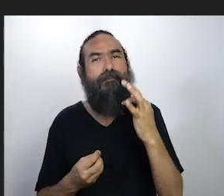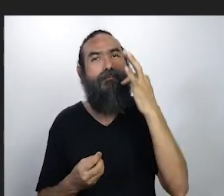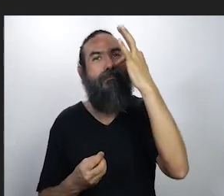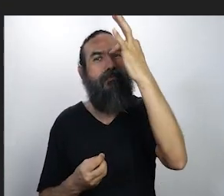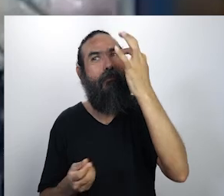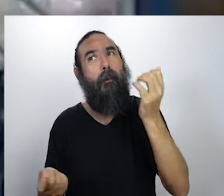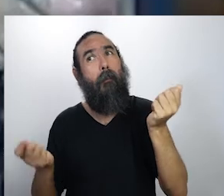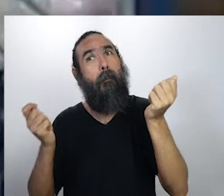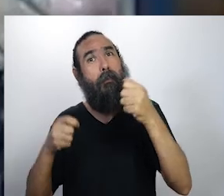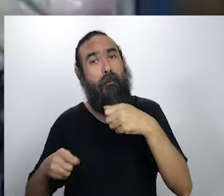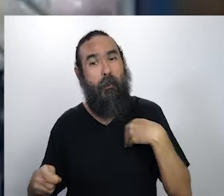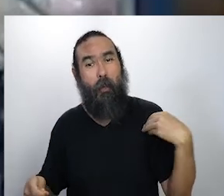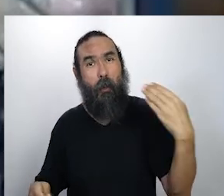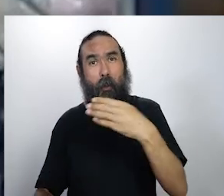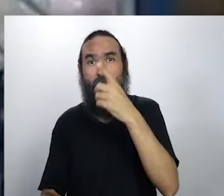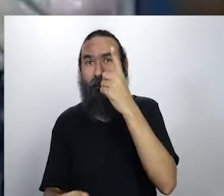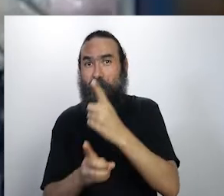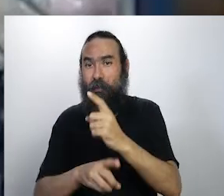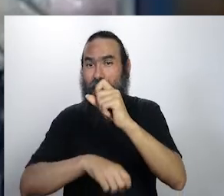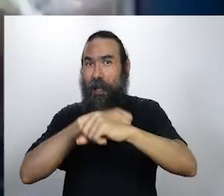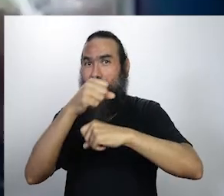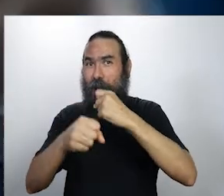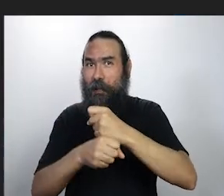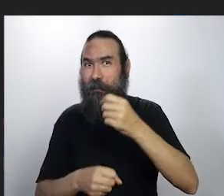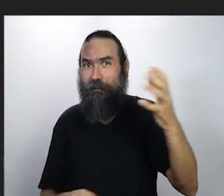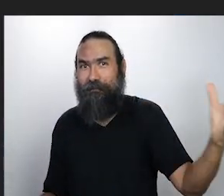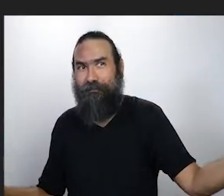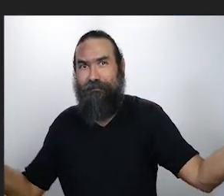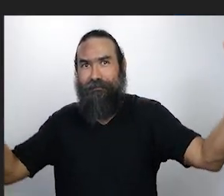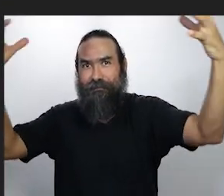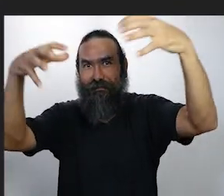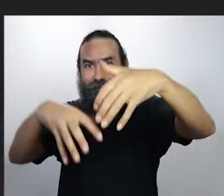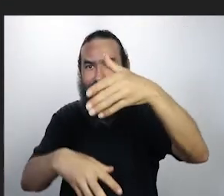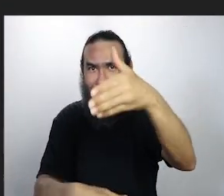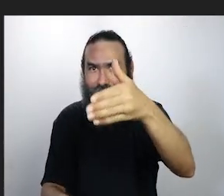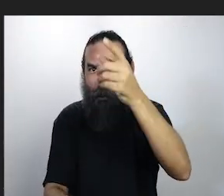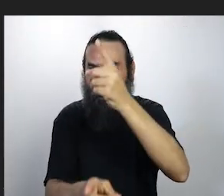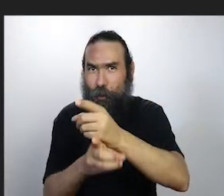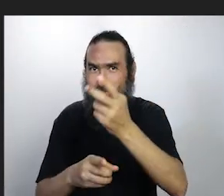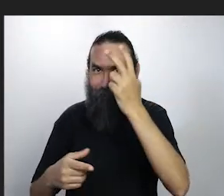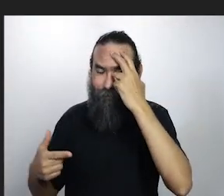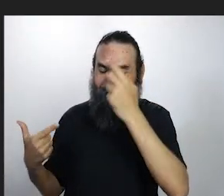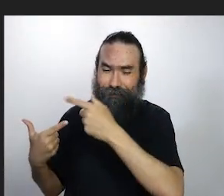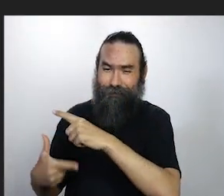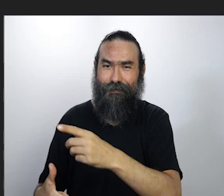vou precisar sair. Tá. Tchau. Obrigada, Patrícia.